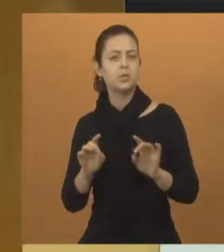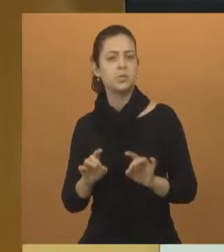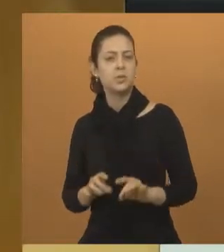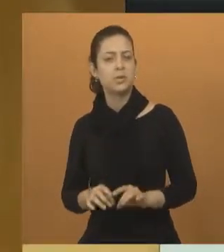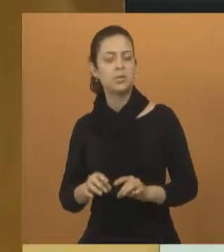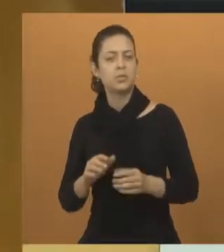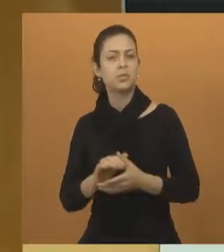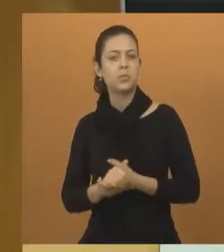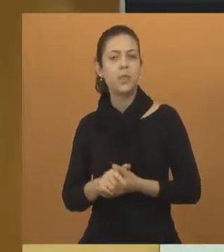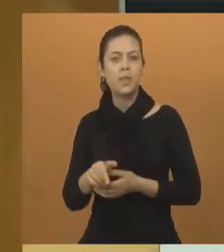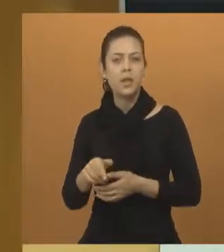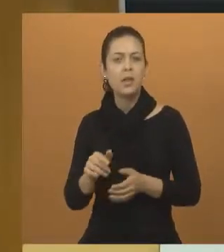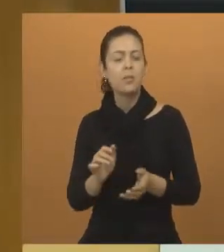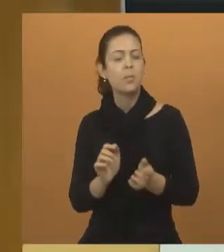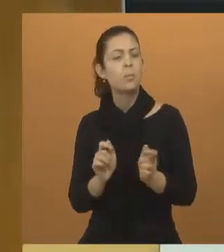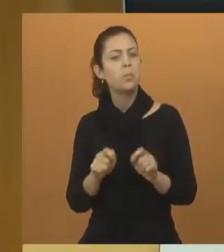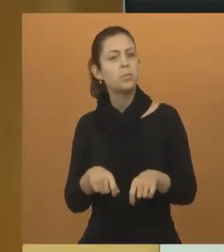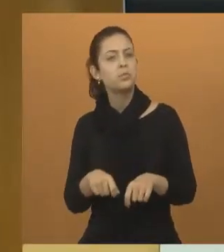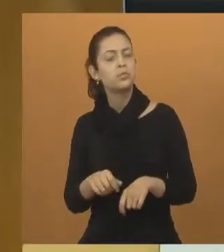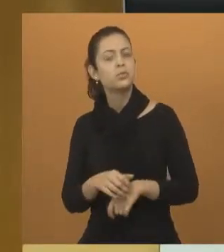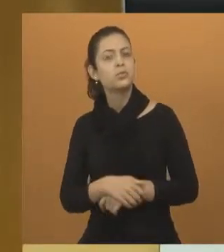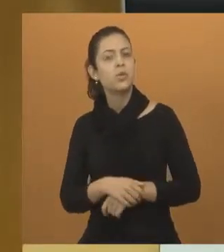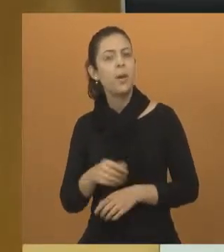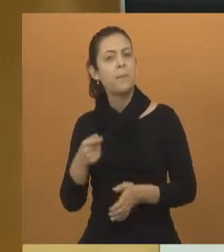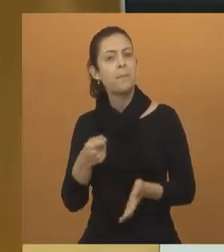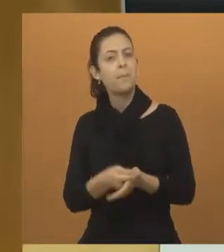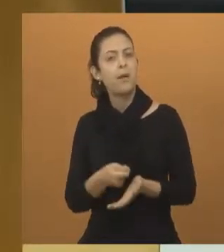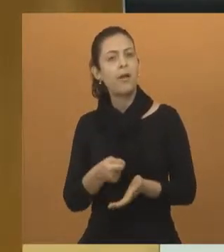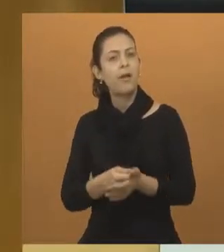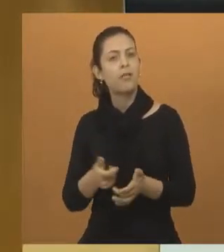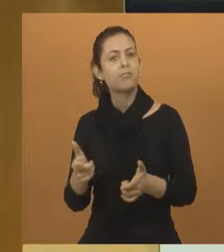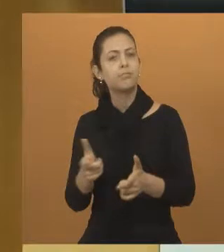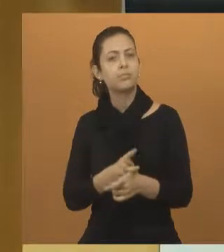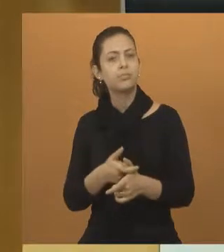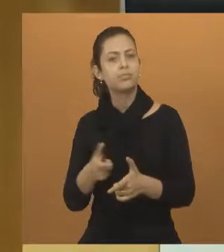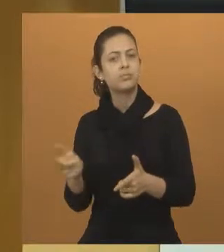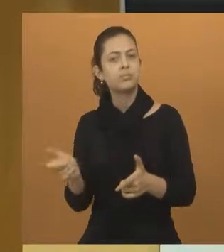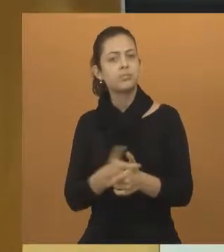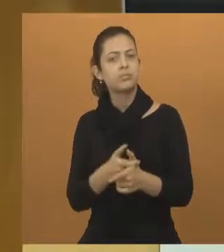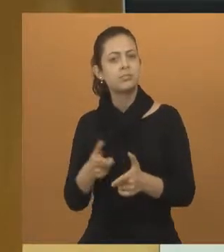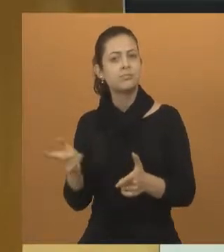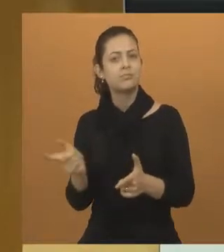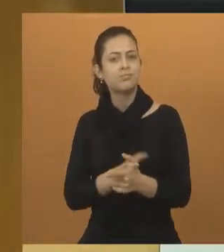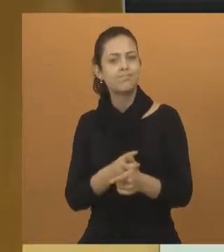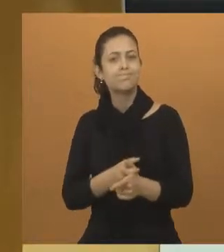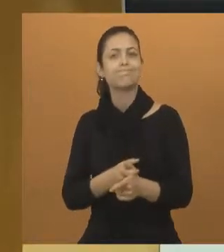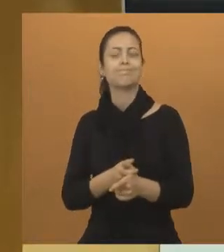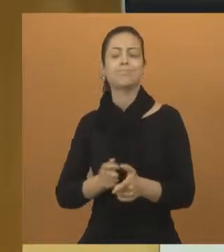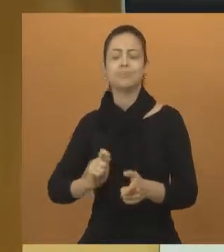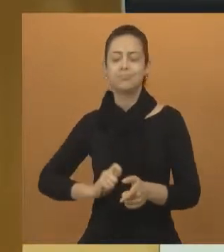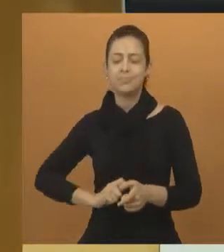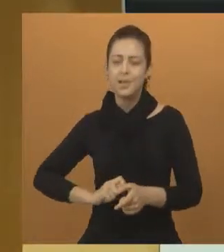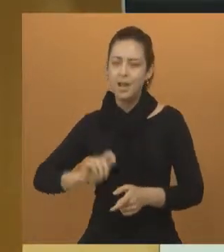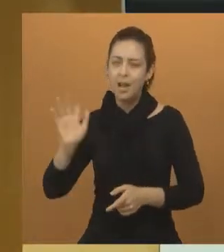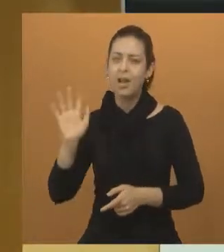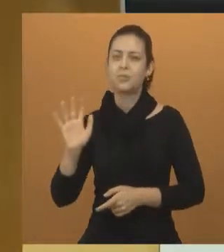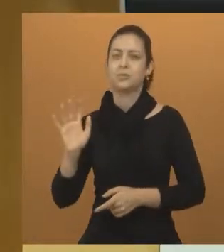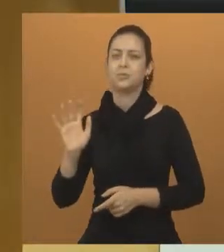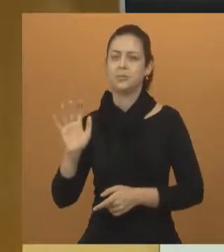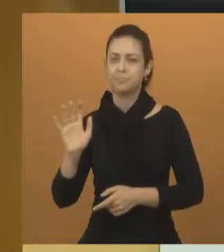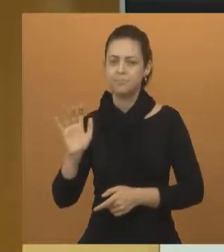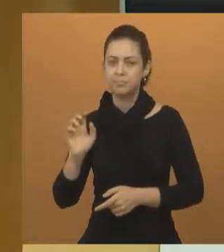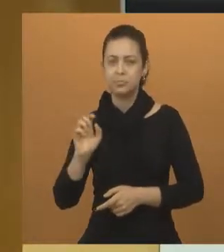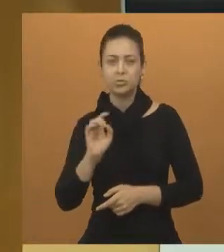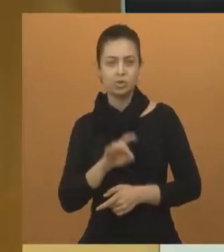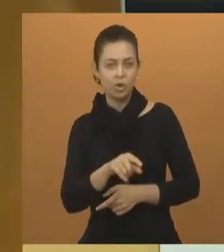Ponte Preta pudesse pagar essa dívida, que não é baixa, que é alta, não só do